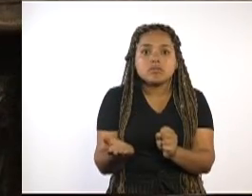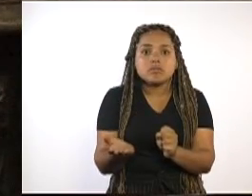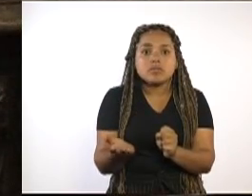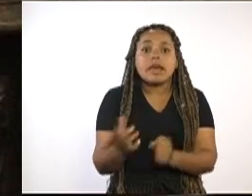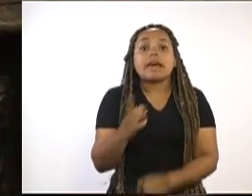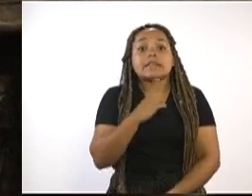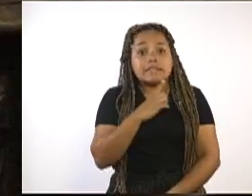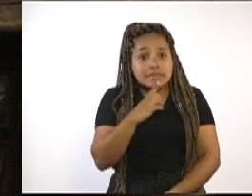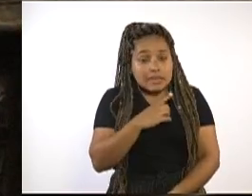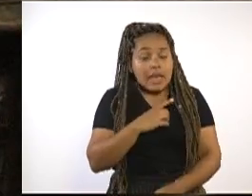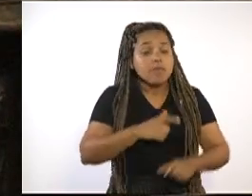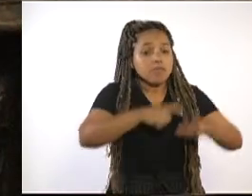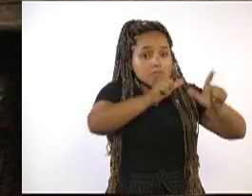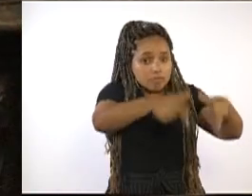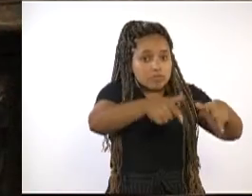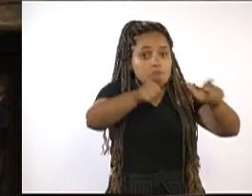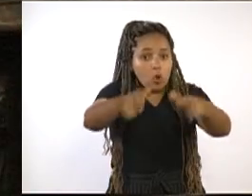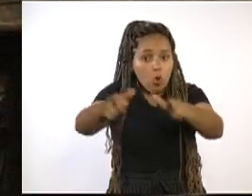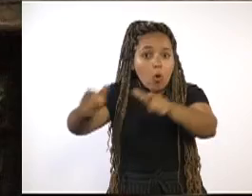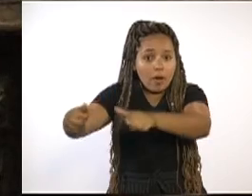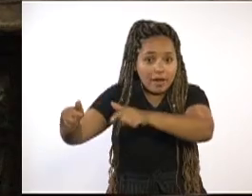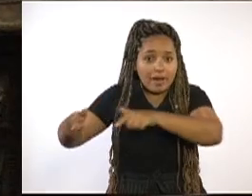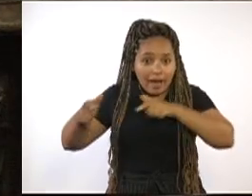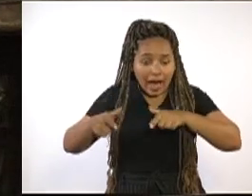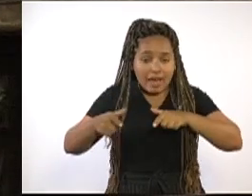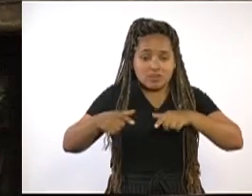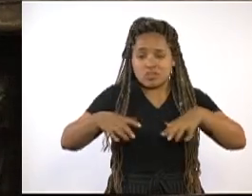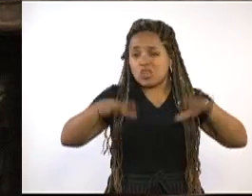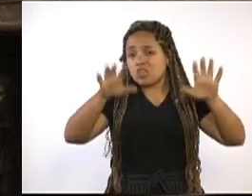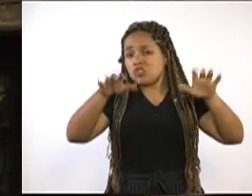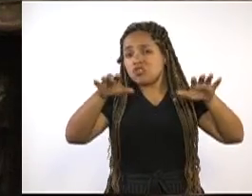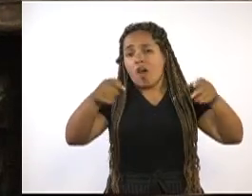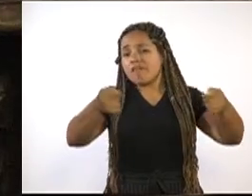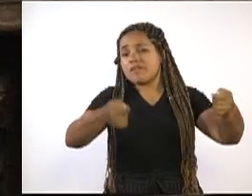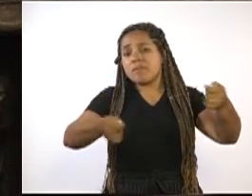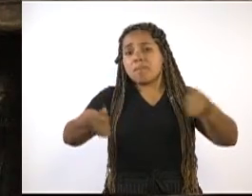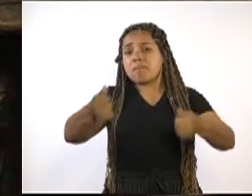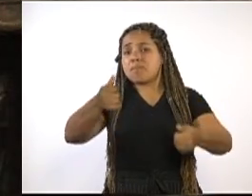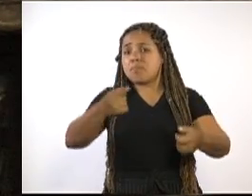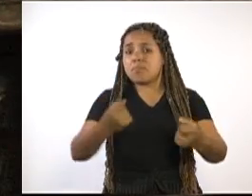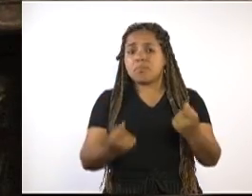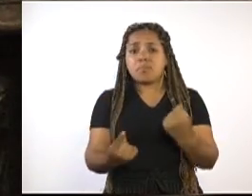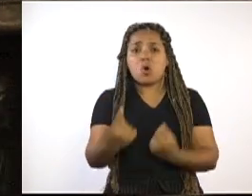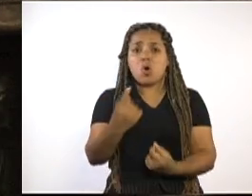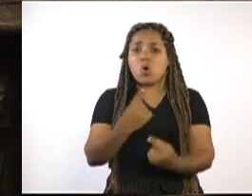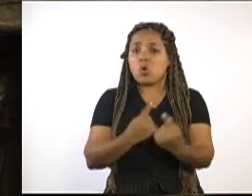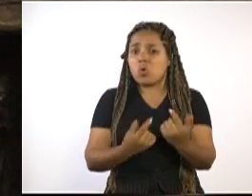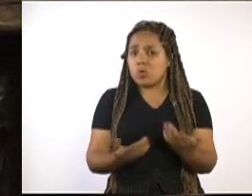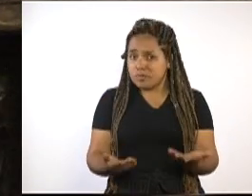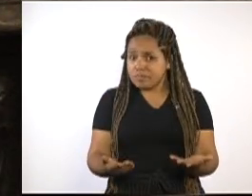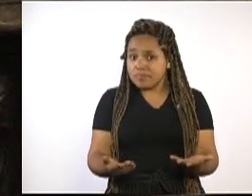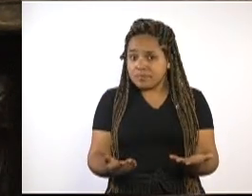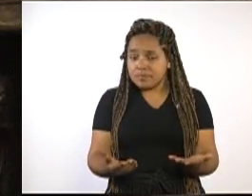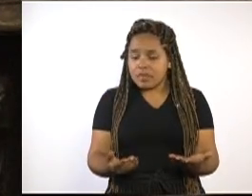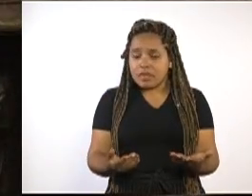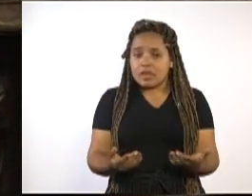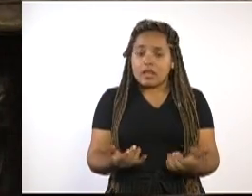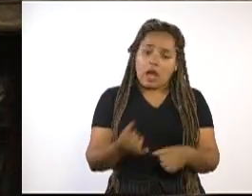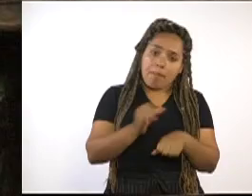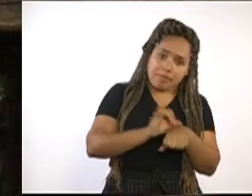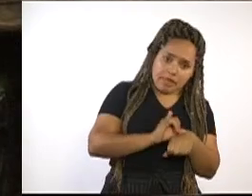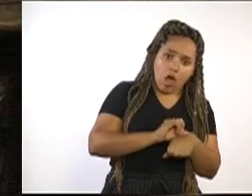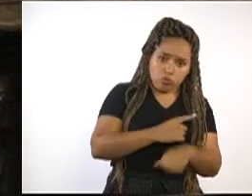Existem regiões, áreas, aqui na nossa capital, como também na Baixada Fluminense, que